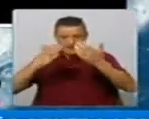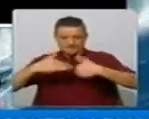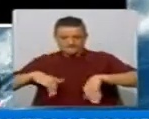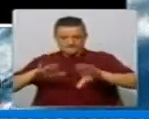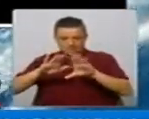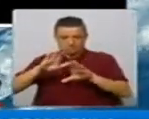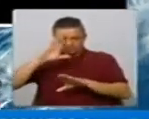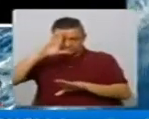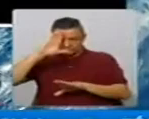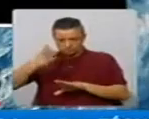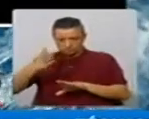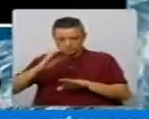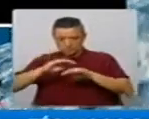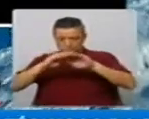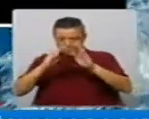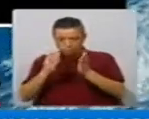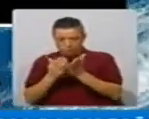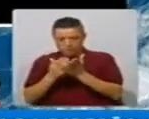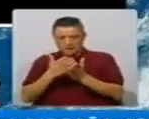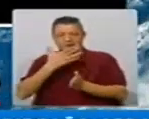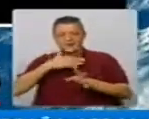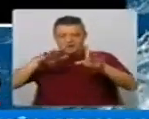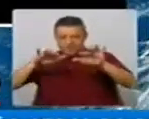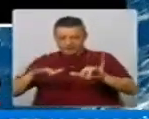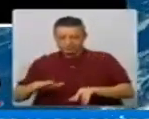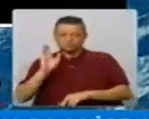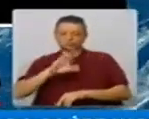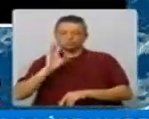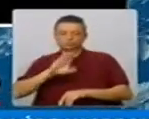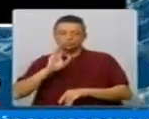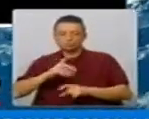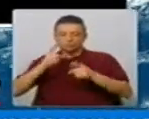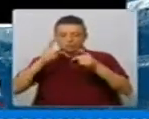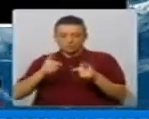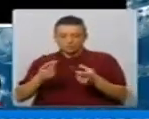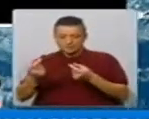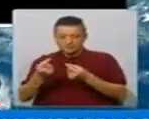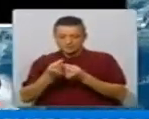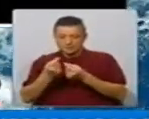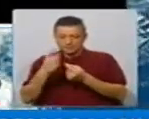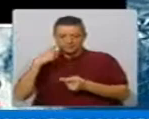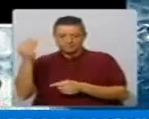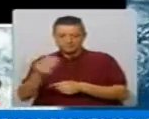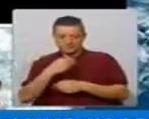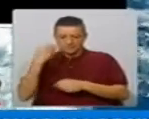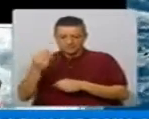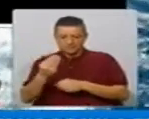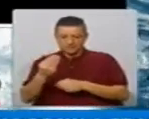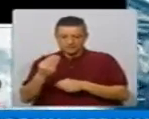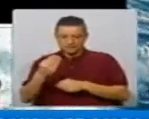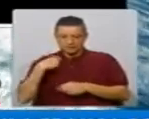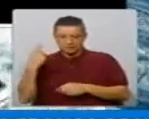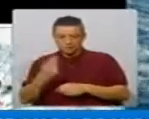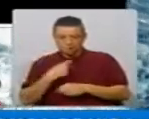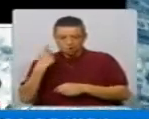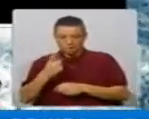cometas, que são sobretudo bolas de neve sujas, à medida que se aproximam do Sol, começam a exibir a famosa cauda dos cometas. E, portanto, nós vamos